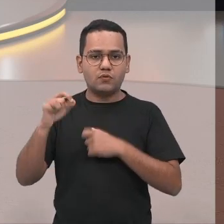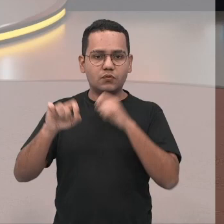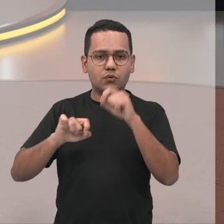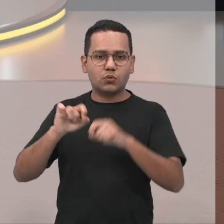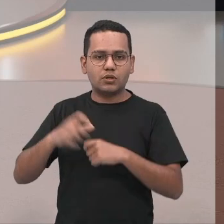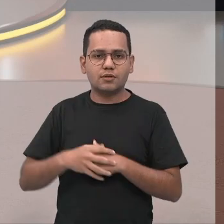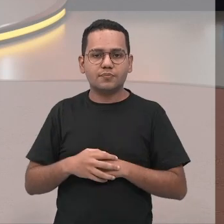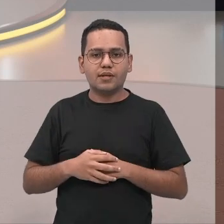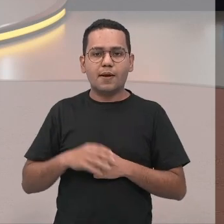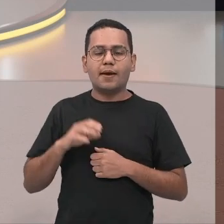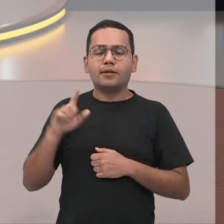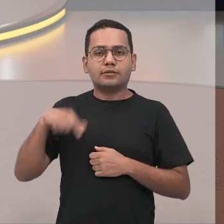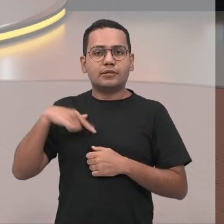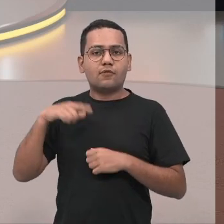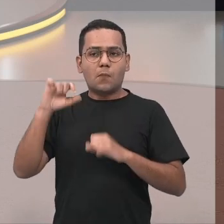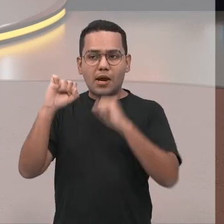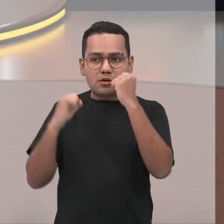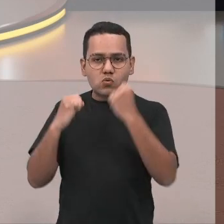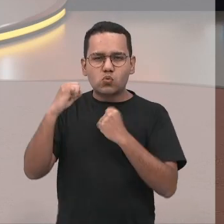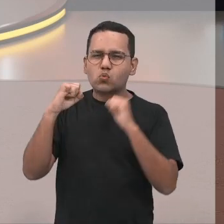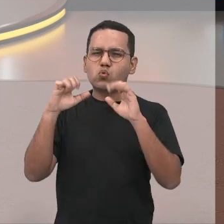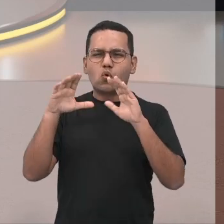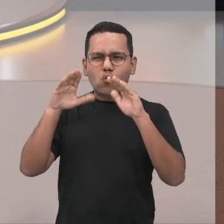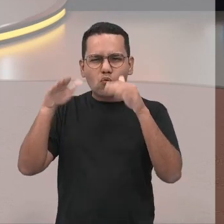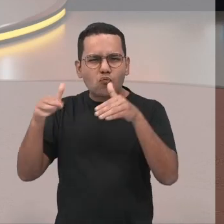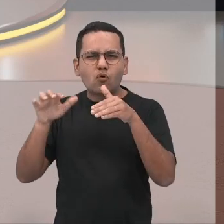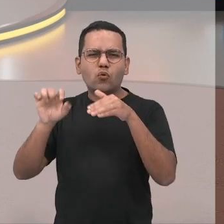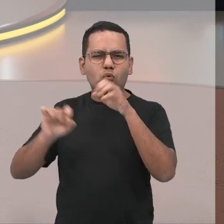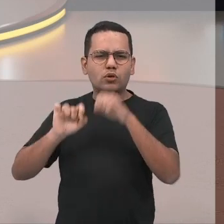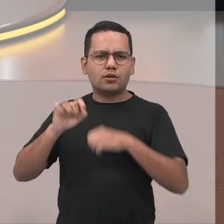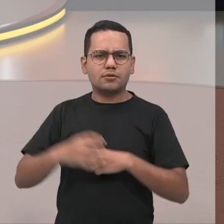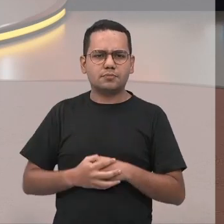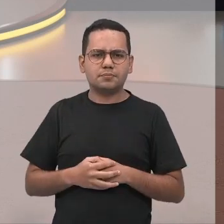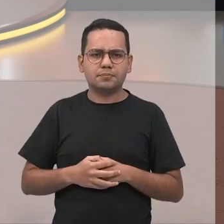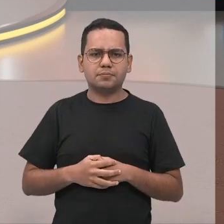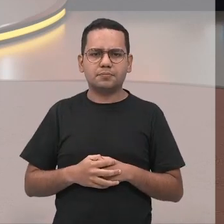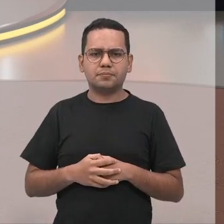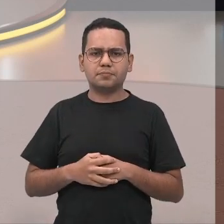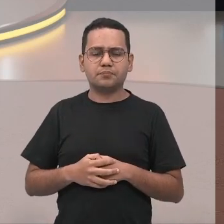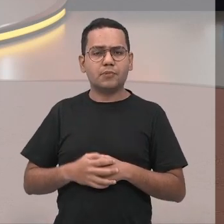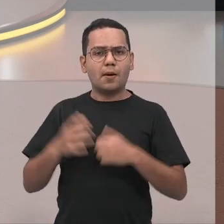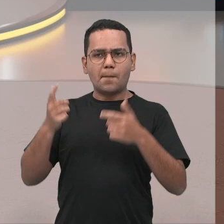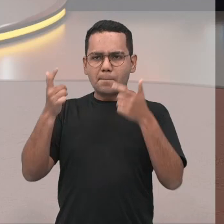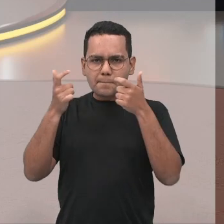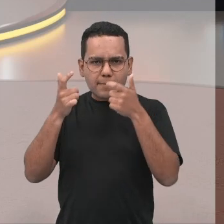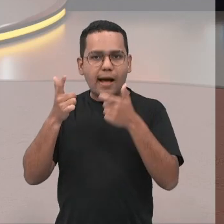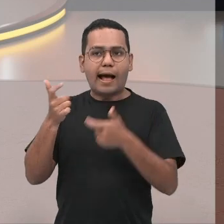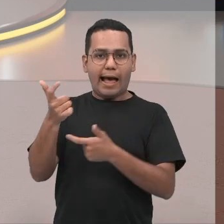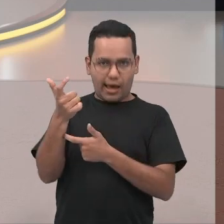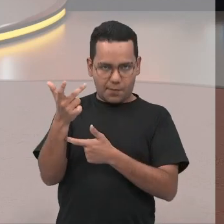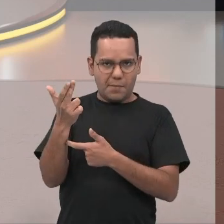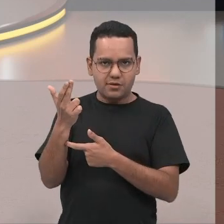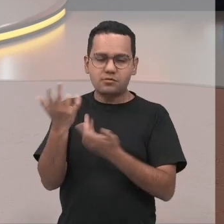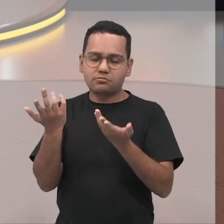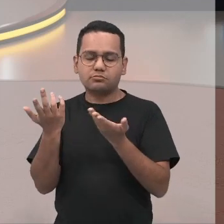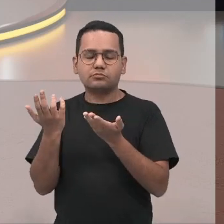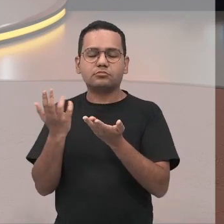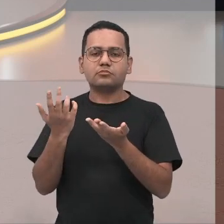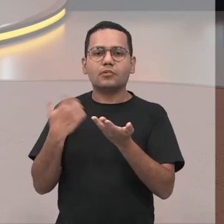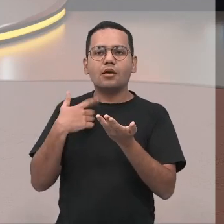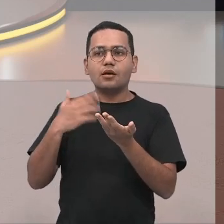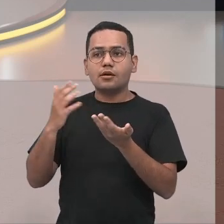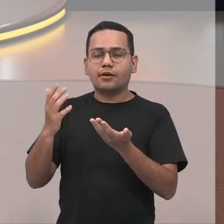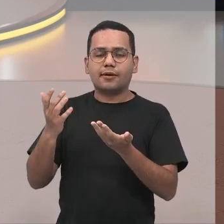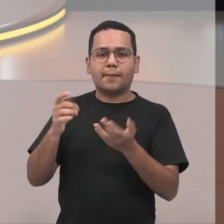indústria bélica, ou seja, uma indústria que visava produzir cada vez mais armas que matassem cada vez mais